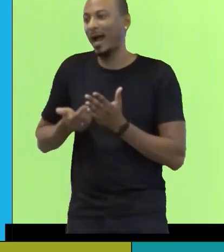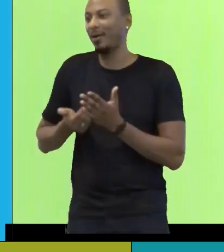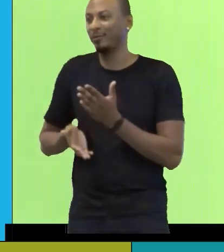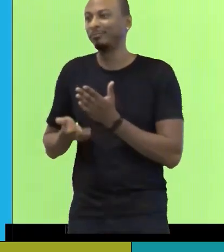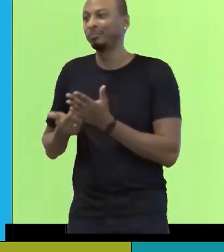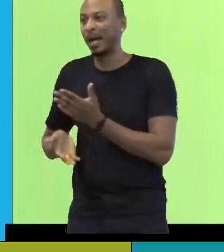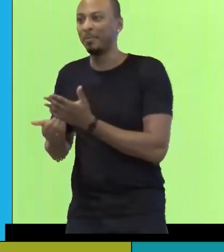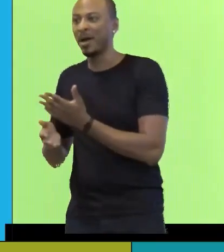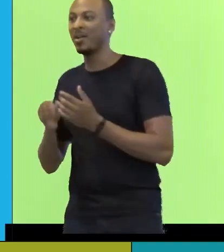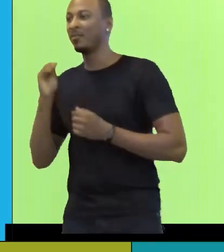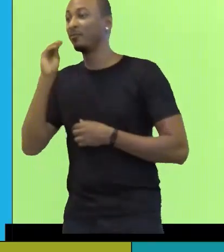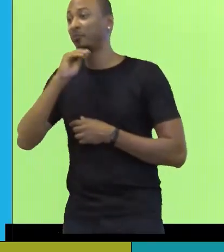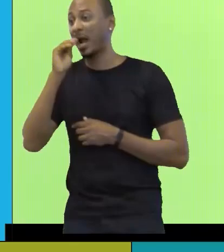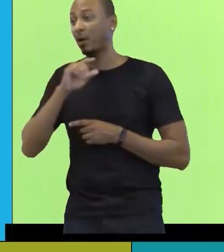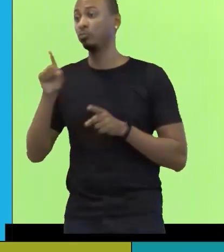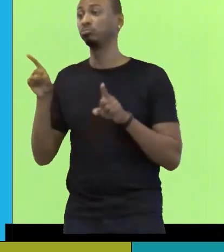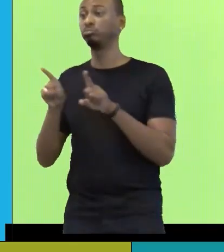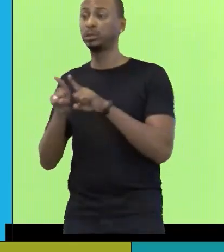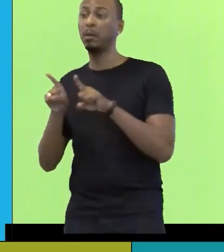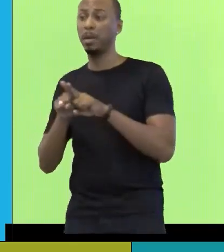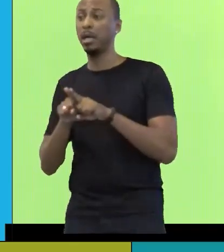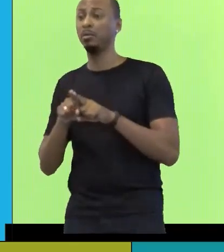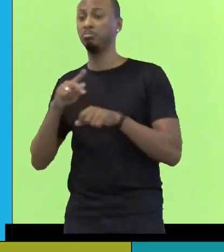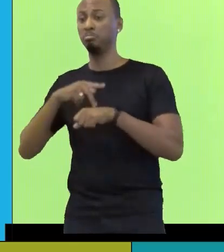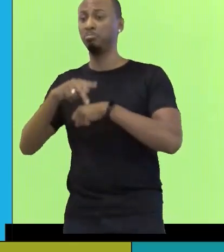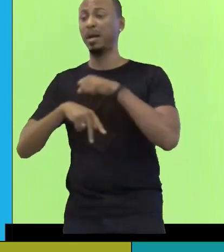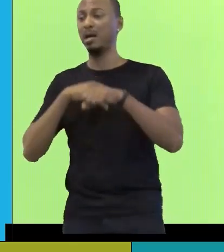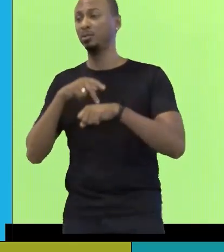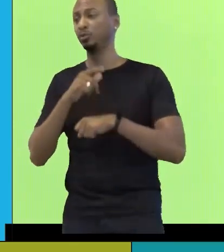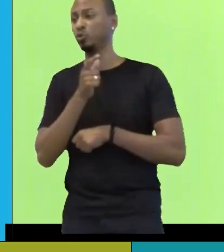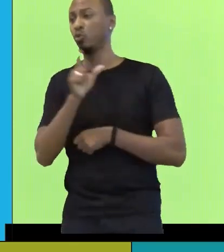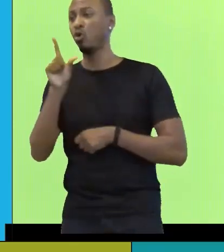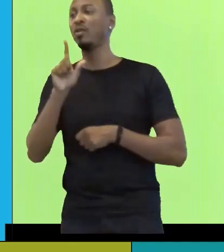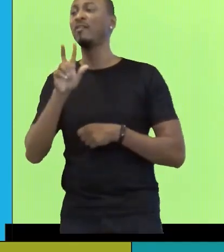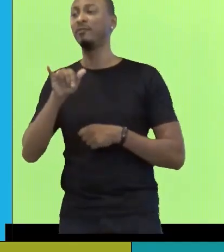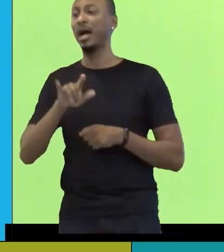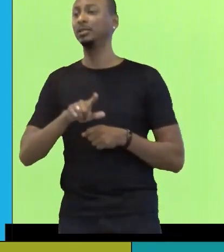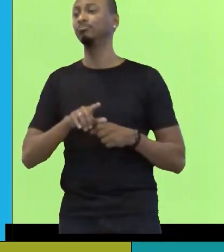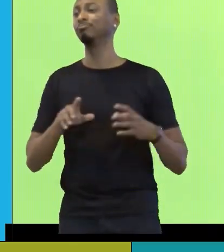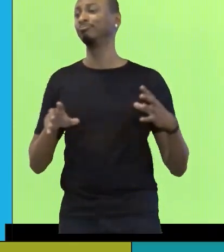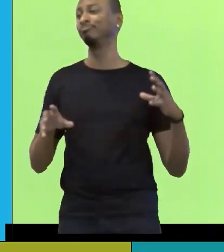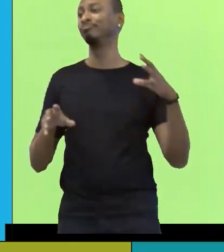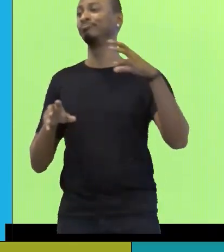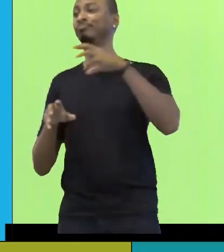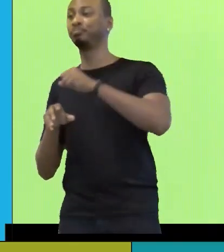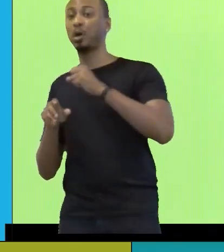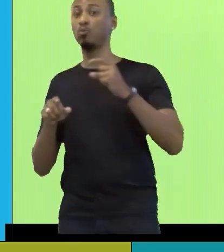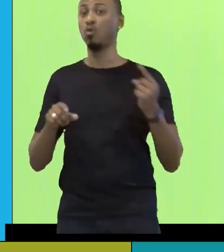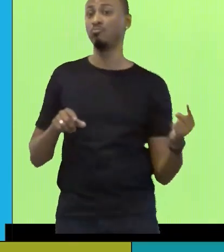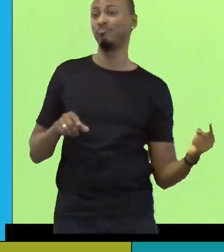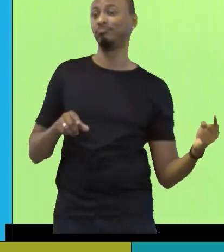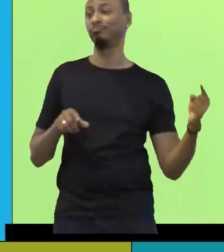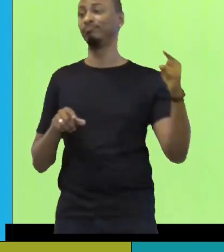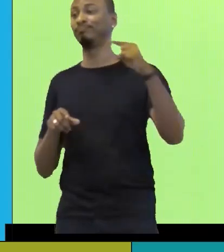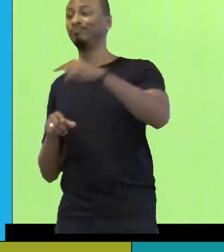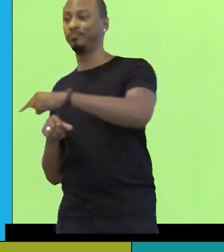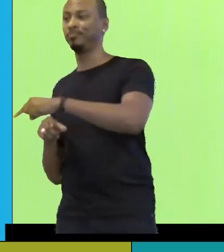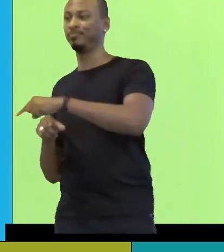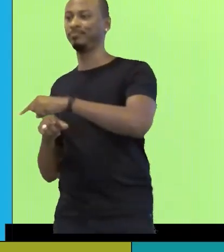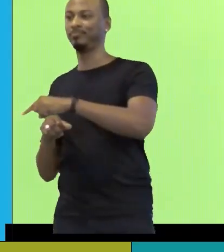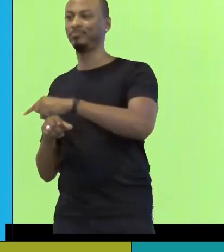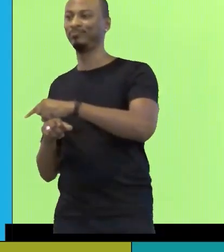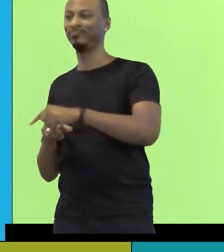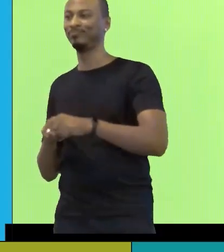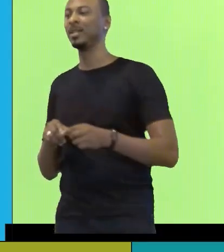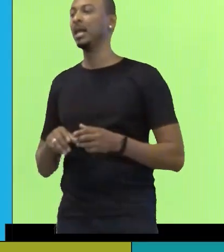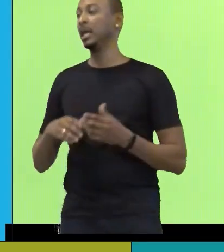de possíveis invasões. E o que nós vamos perceber é que Maquiavel, ele havia, portanto,